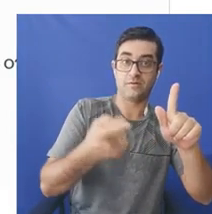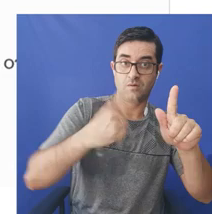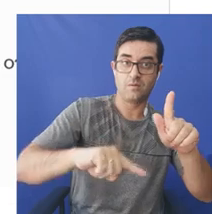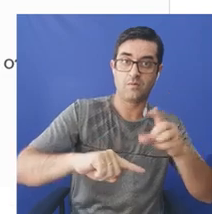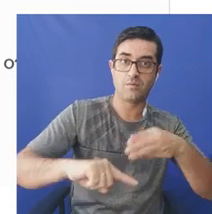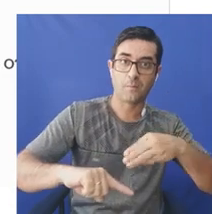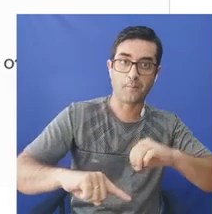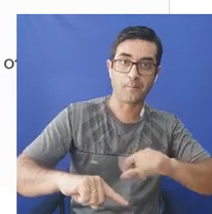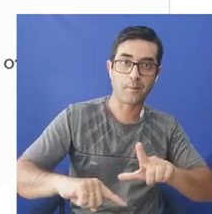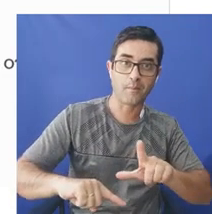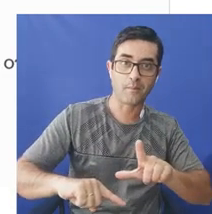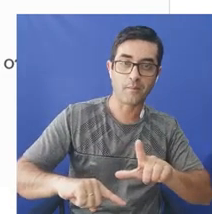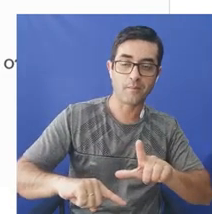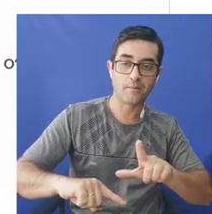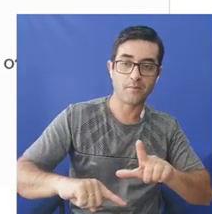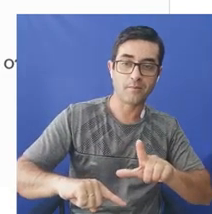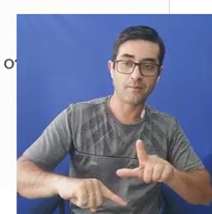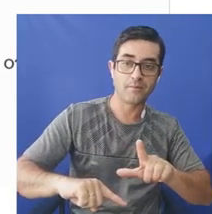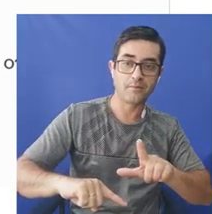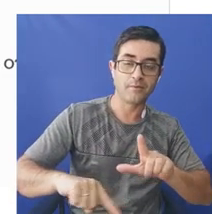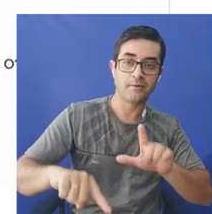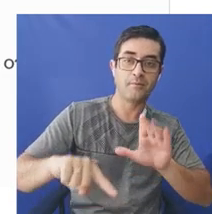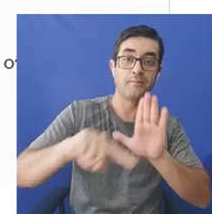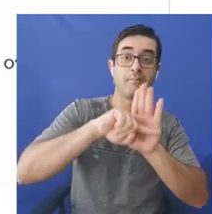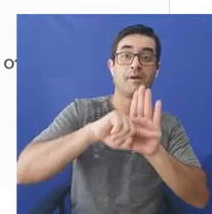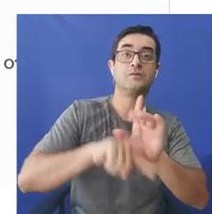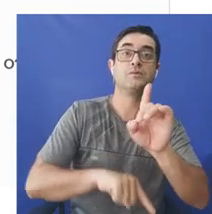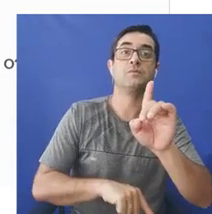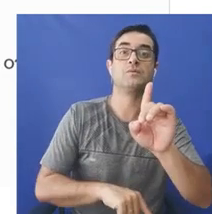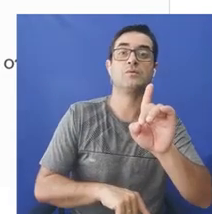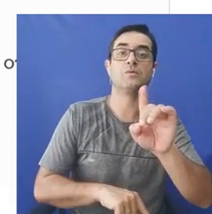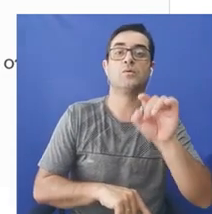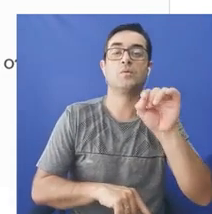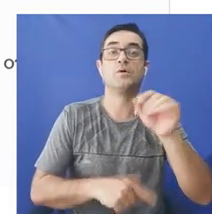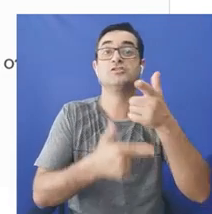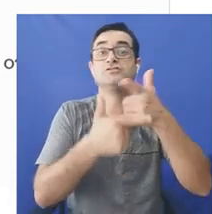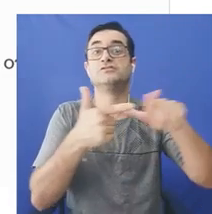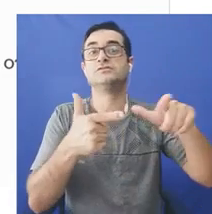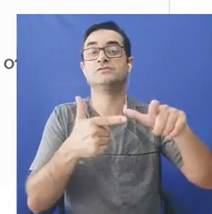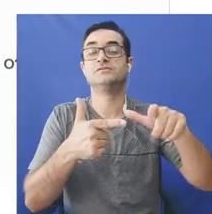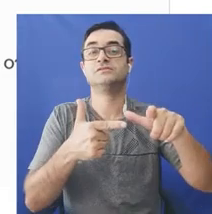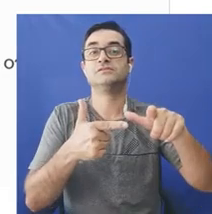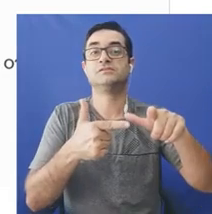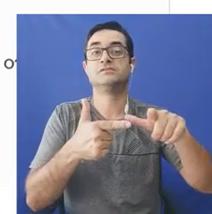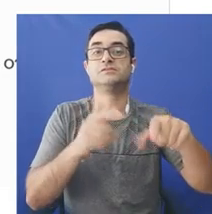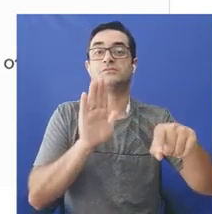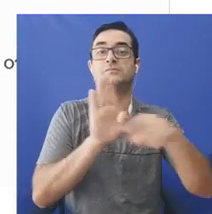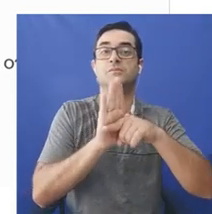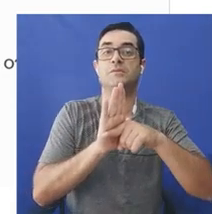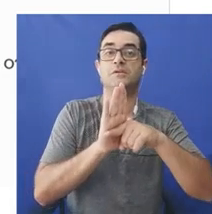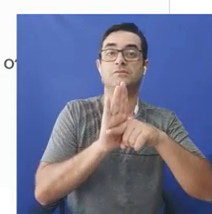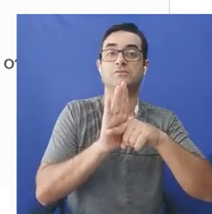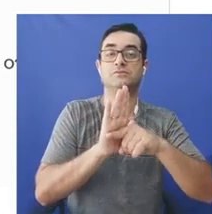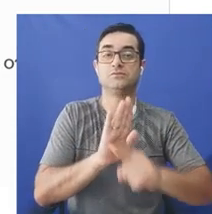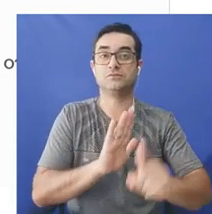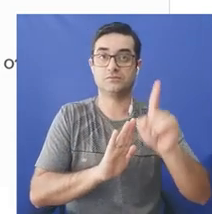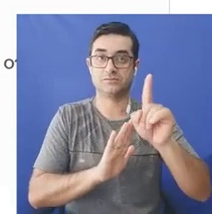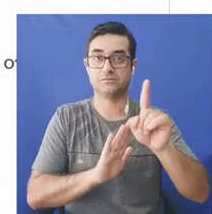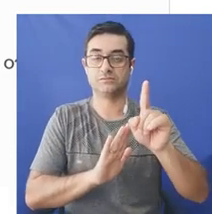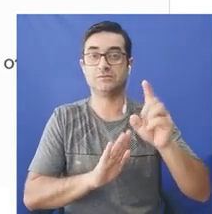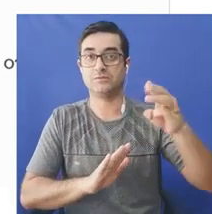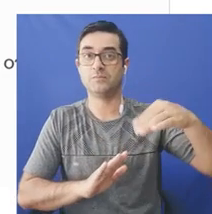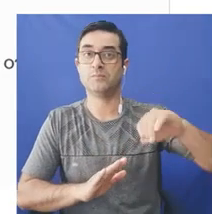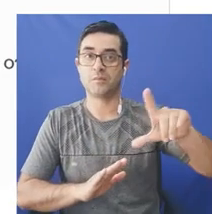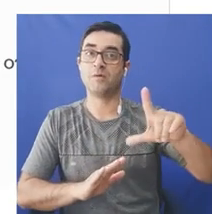ficou embaixo. Esse número que estava, o menos 1, quer dizer que gramas está dividindo por menos 1, por